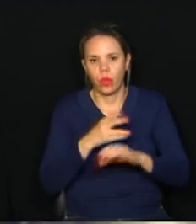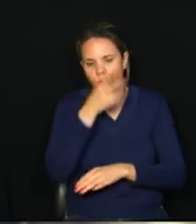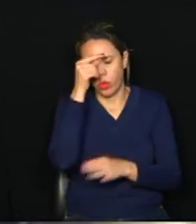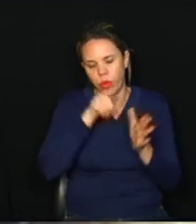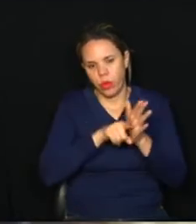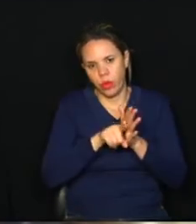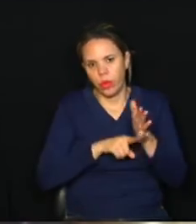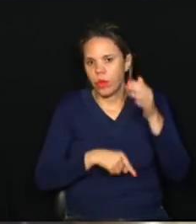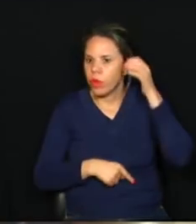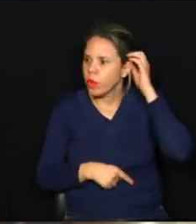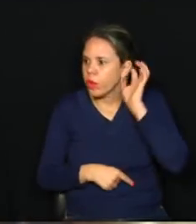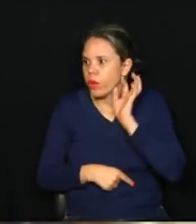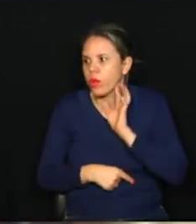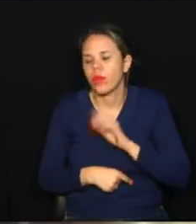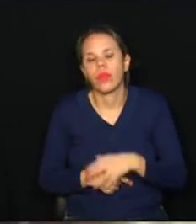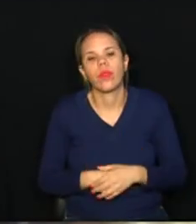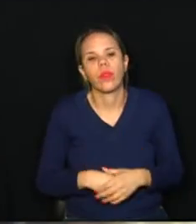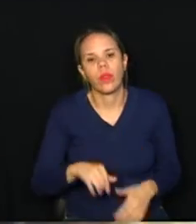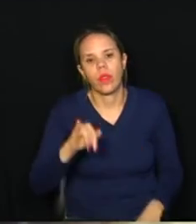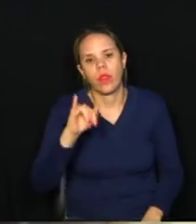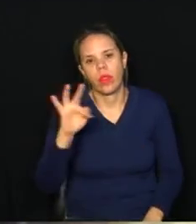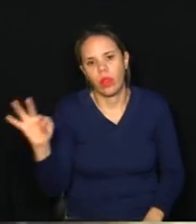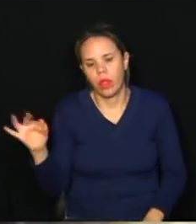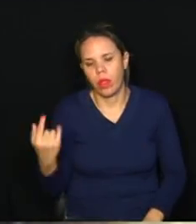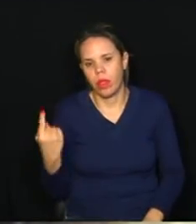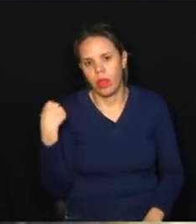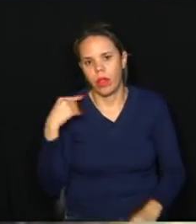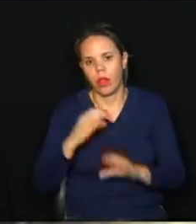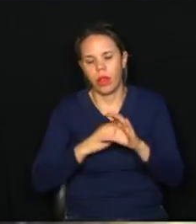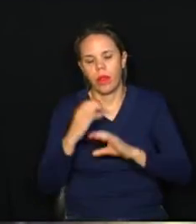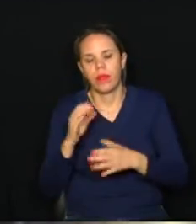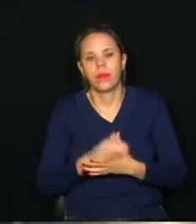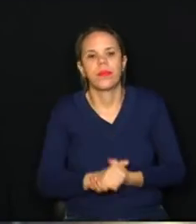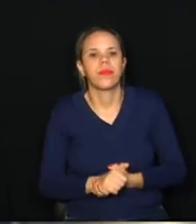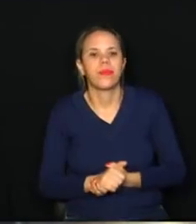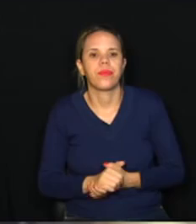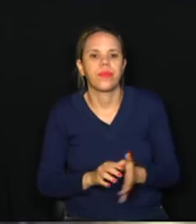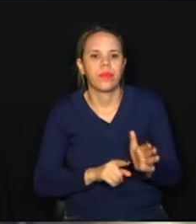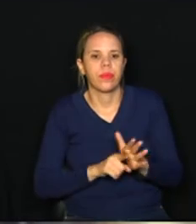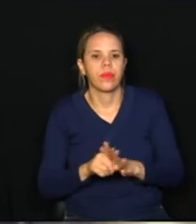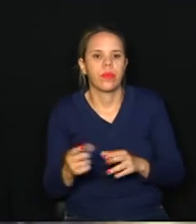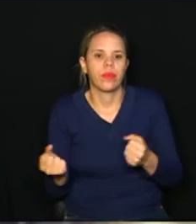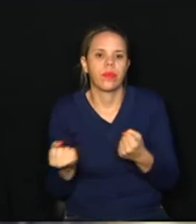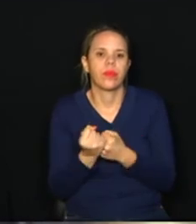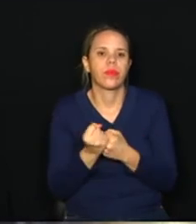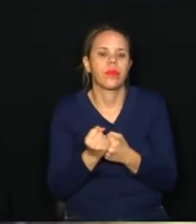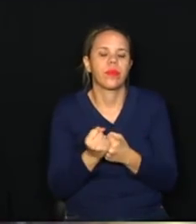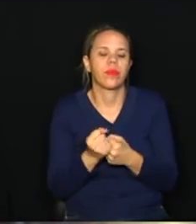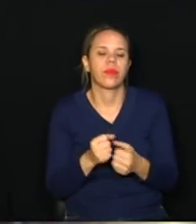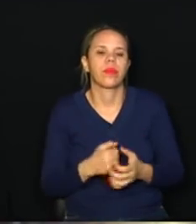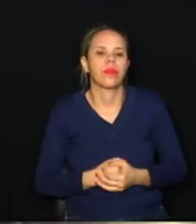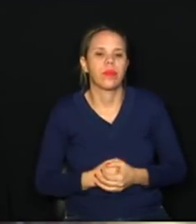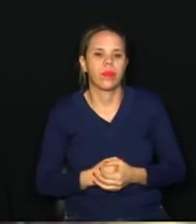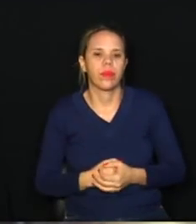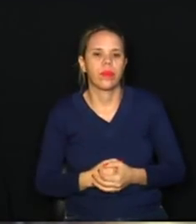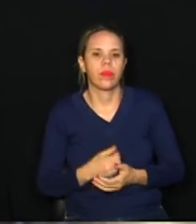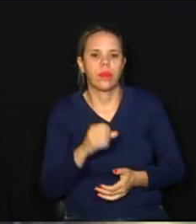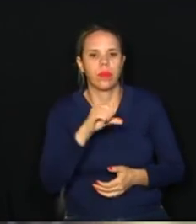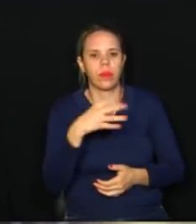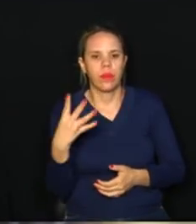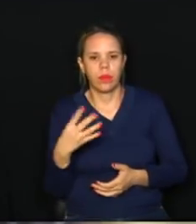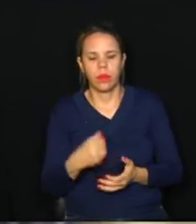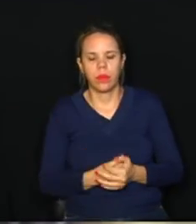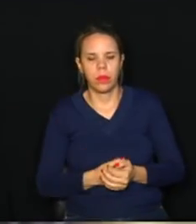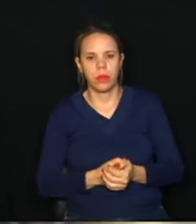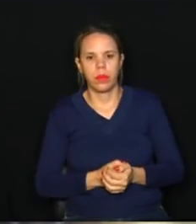pesquisador, no IF, o último concurso para o pessoal de apoio à pesquisa foi em 94.